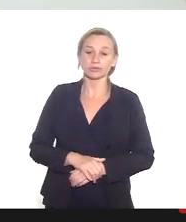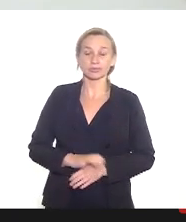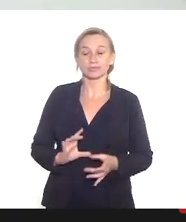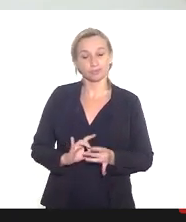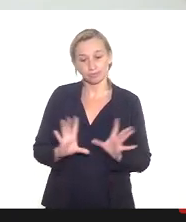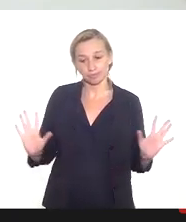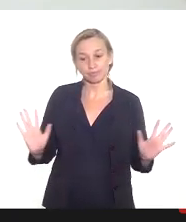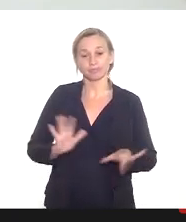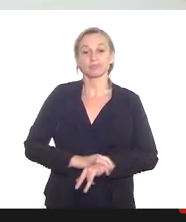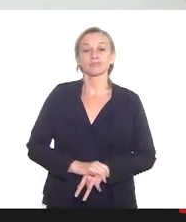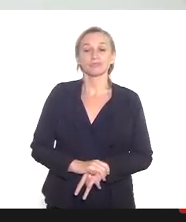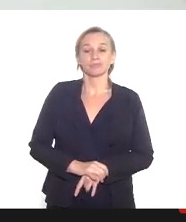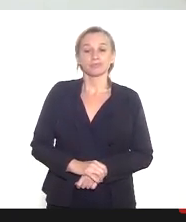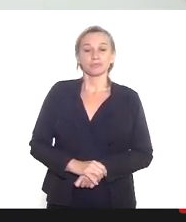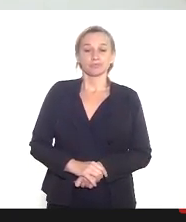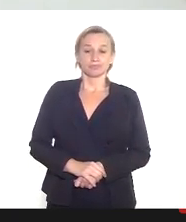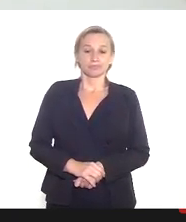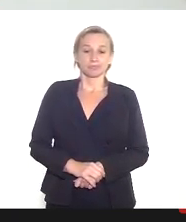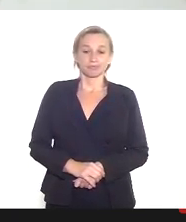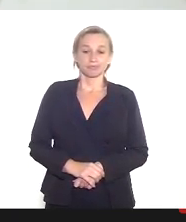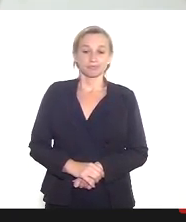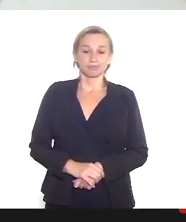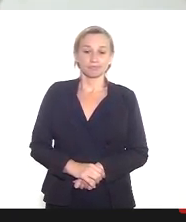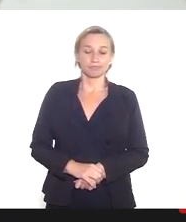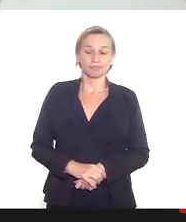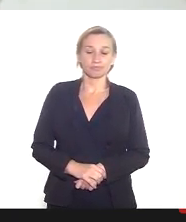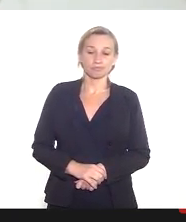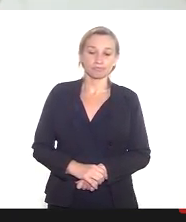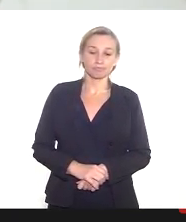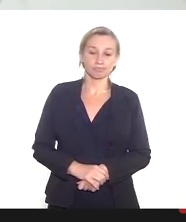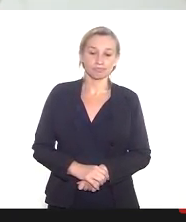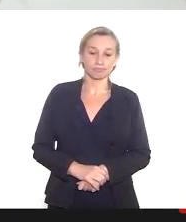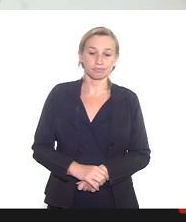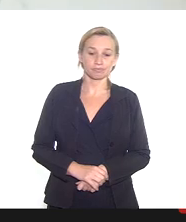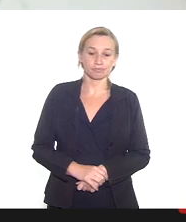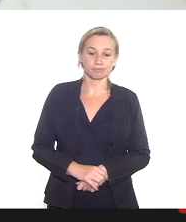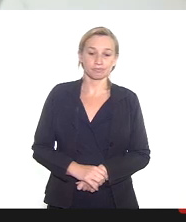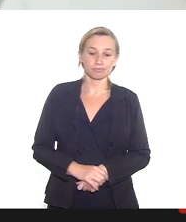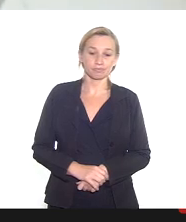disponíveis para o